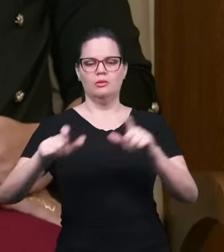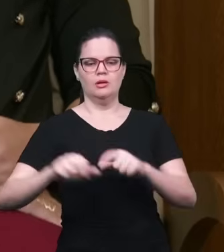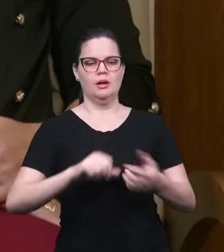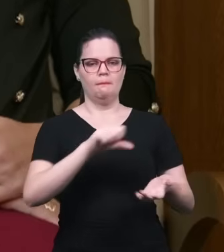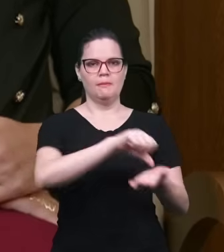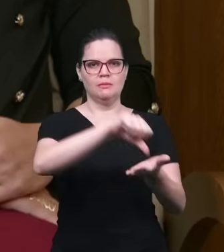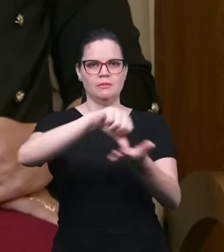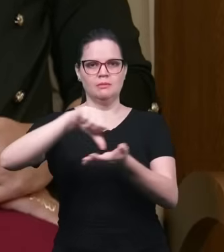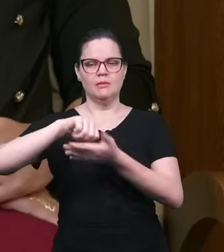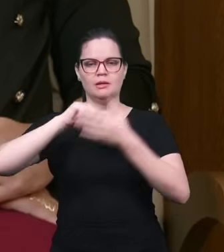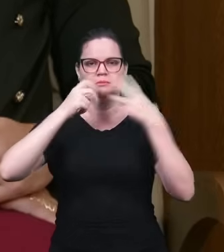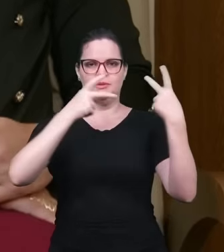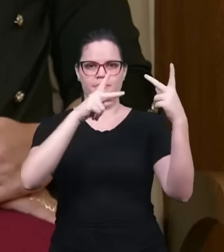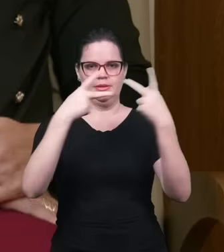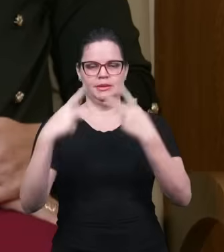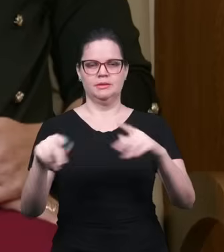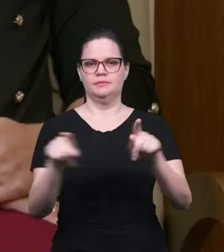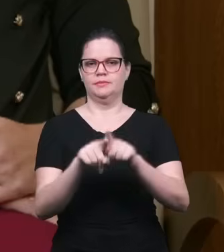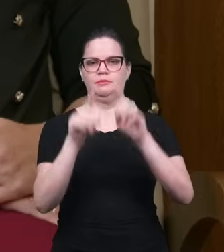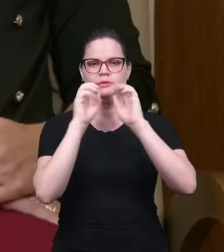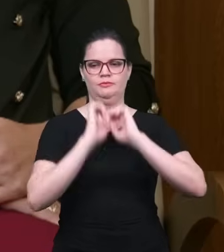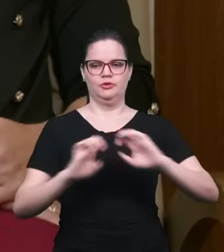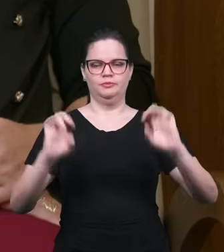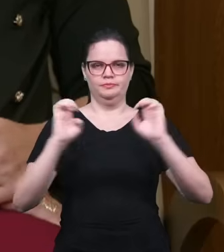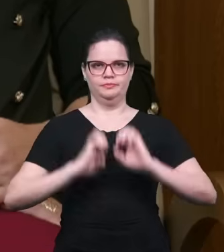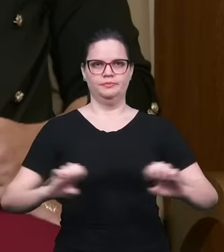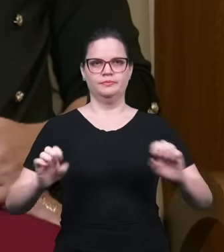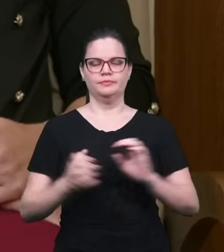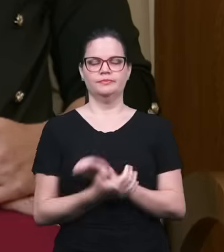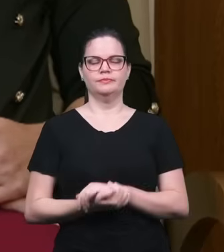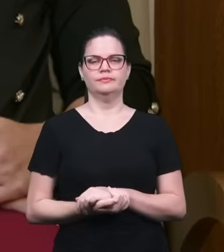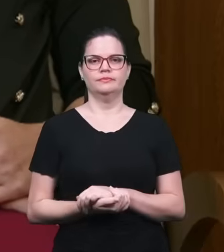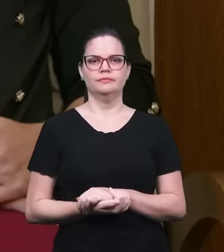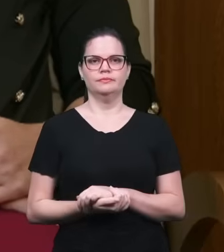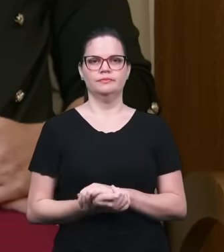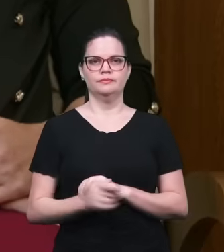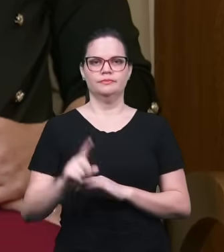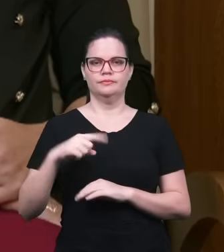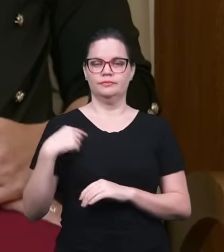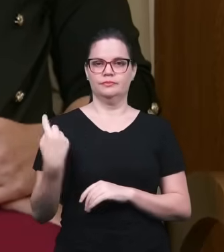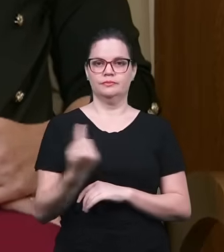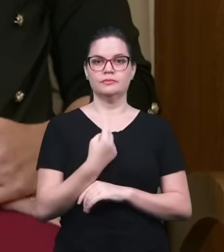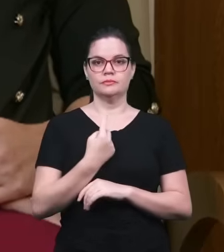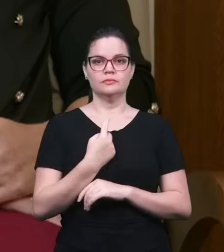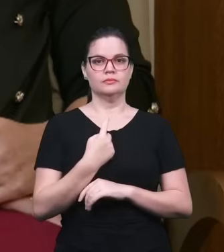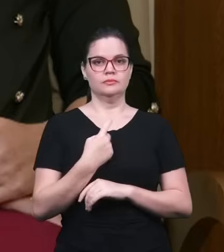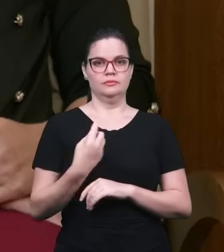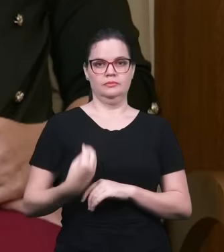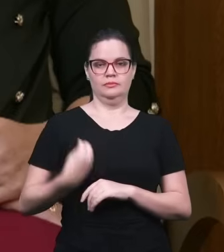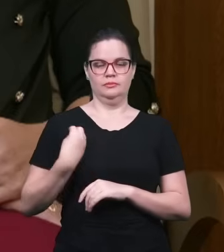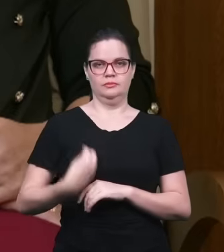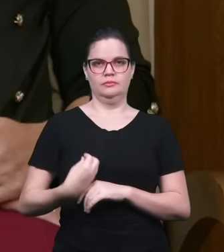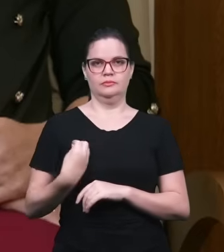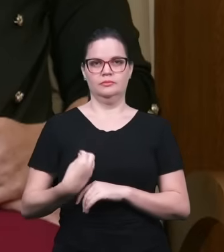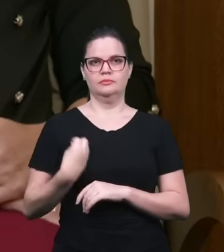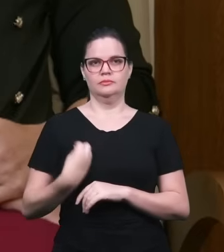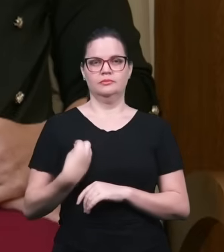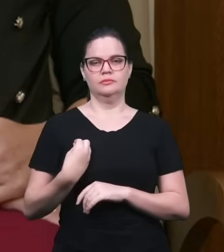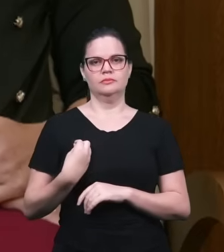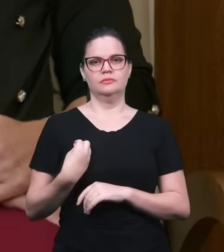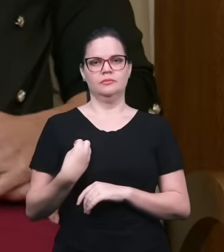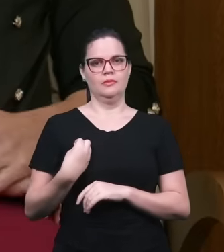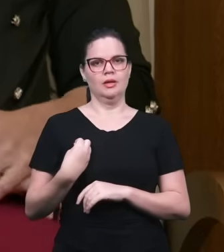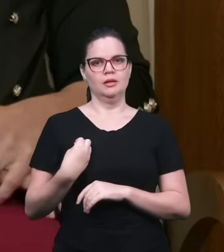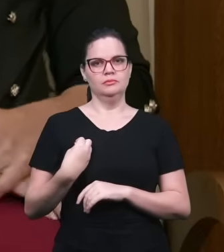grandes evangelizações. Isso nos trouxe, em muitos momentos da nossa vida, vamos dizer assim,